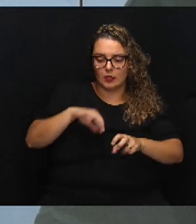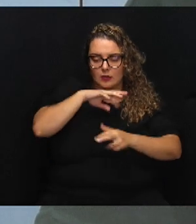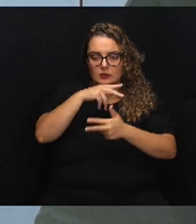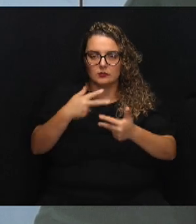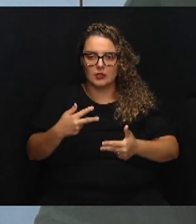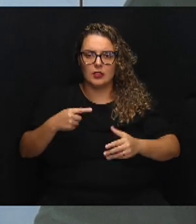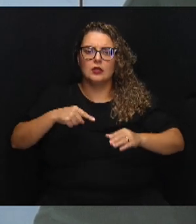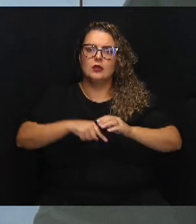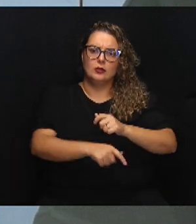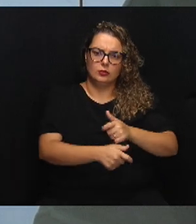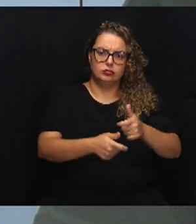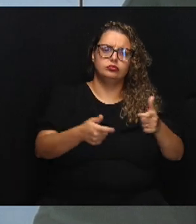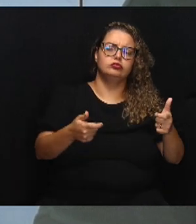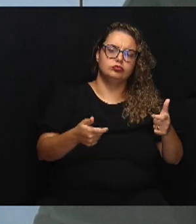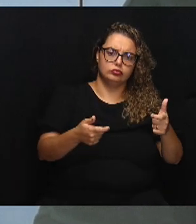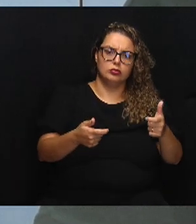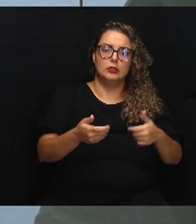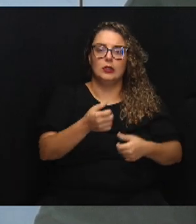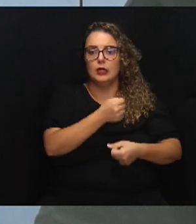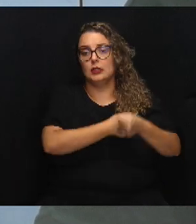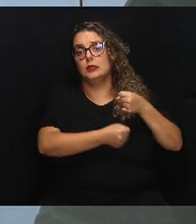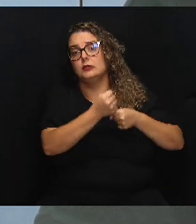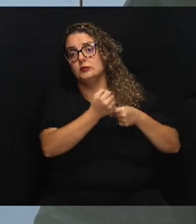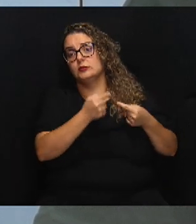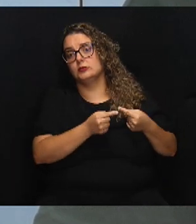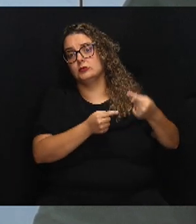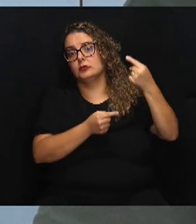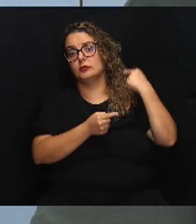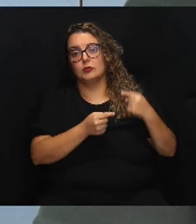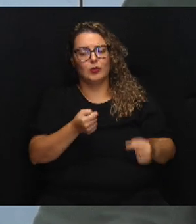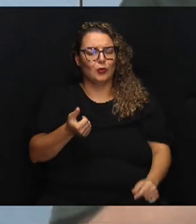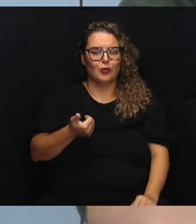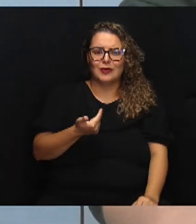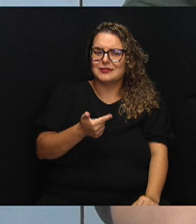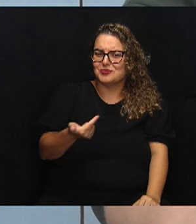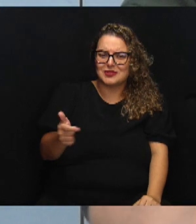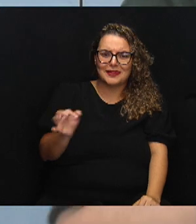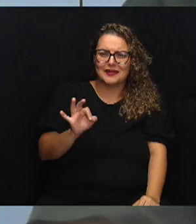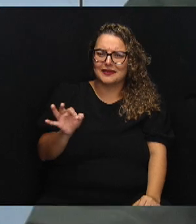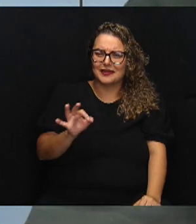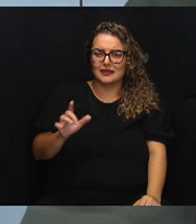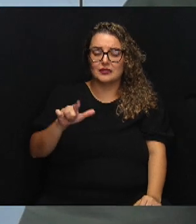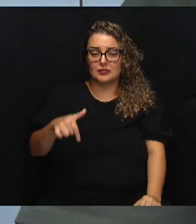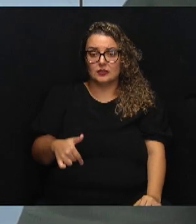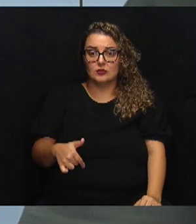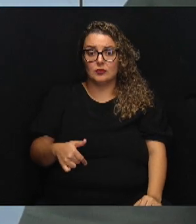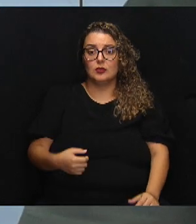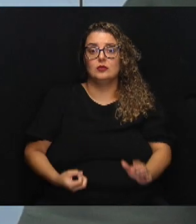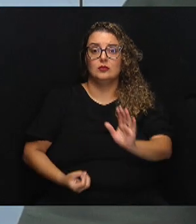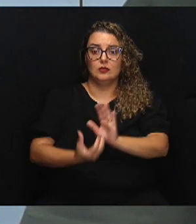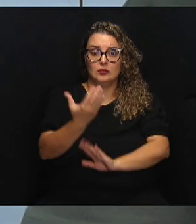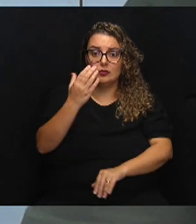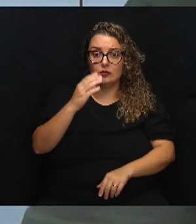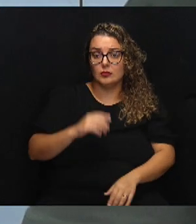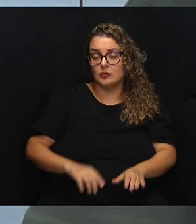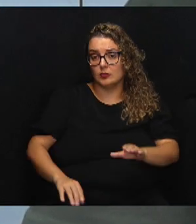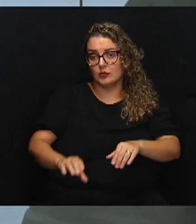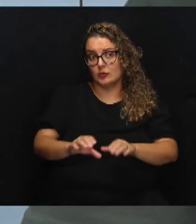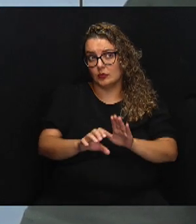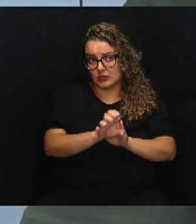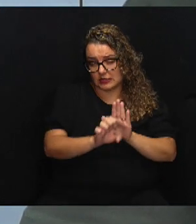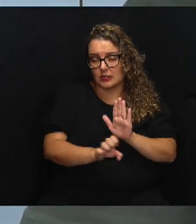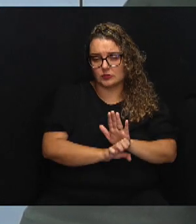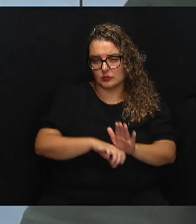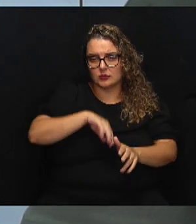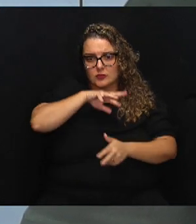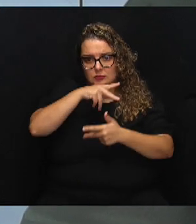muito em relação a outros anos atrás, que quase não tinha nada aqui. Depois que foi constituído legalmente o Estatuto dos Animais aqui no